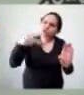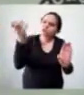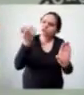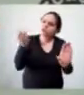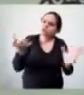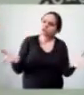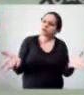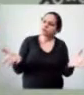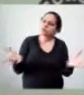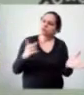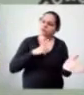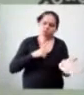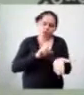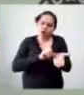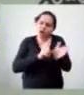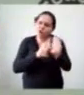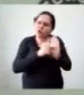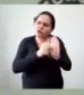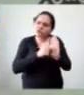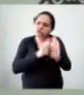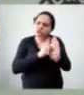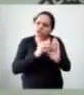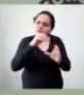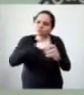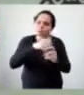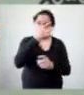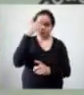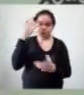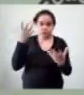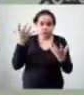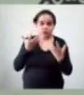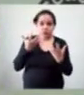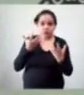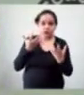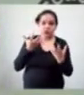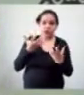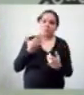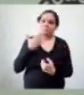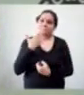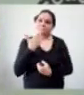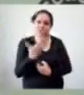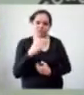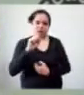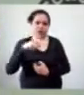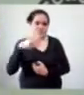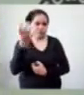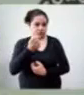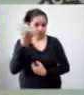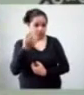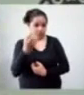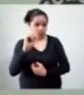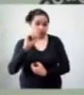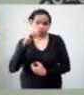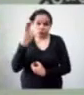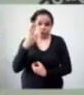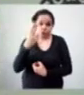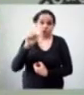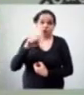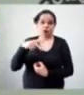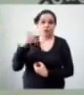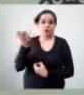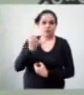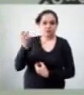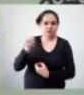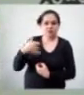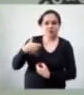que aposentado o empregado voluntariamente, ou seja, pedindo aposentadoria, seja por idade,